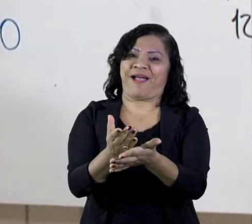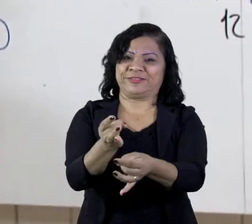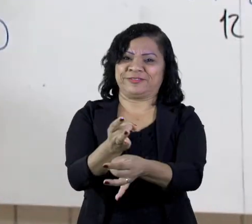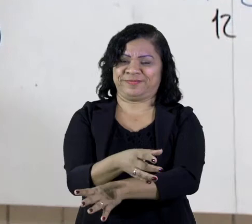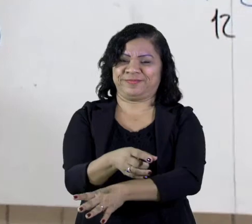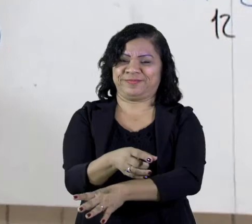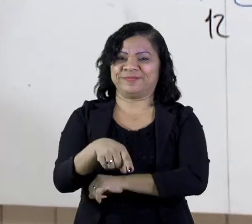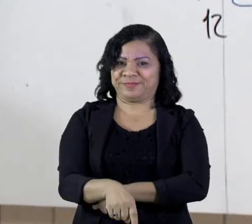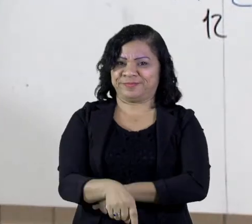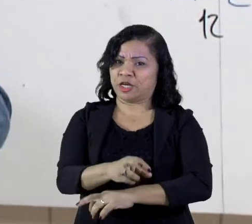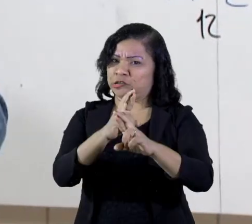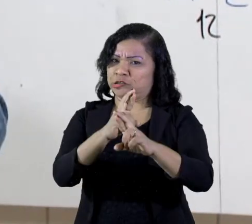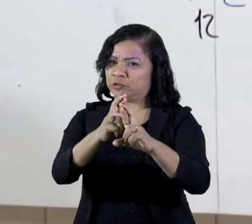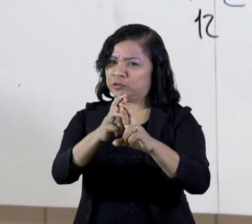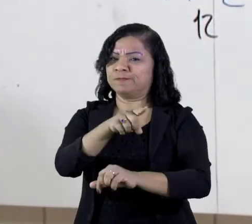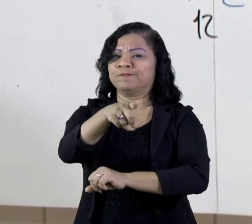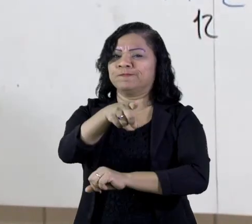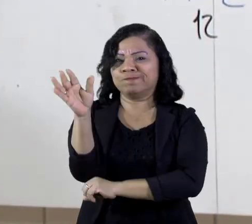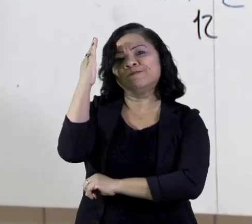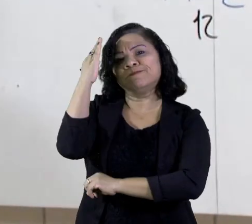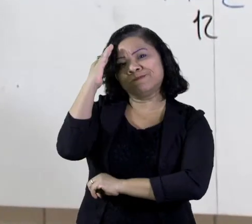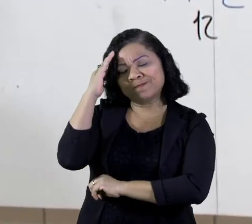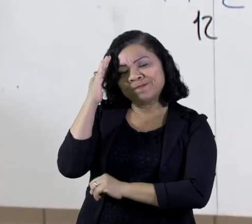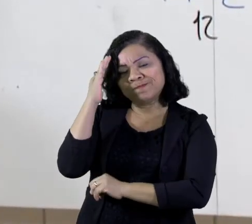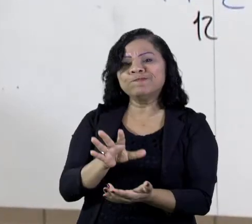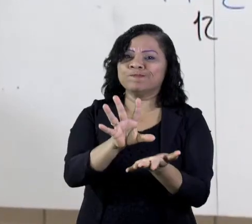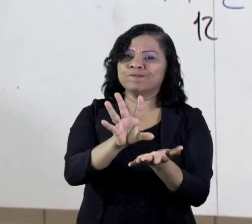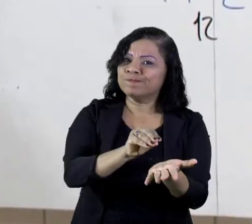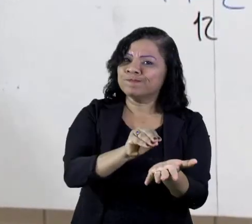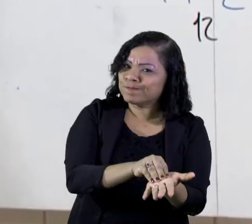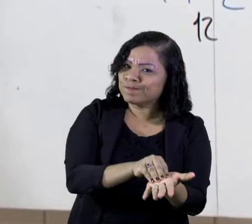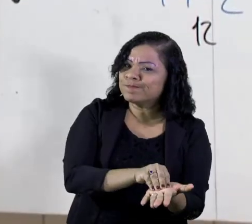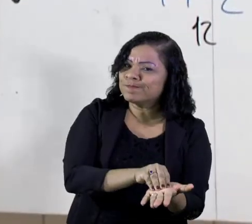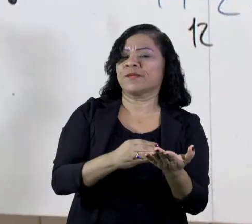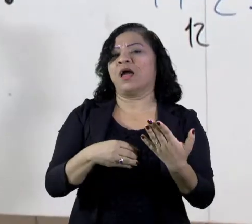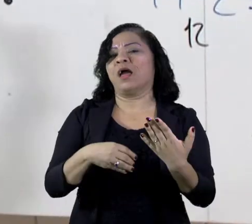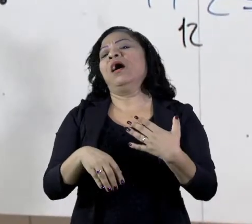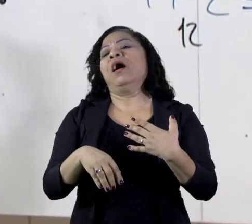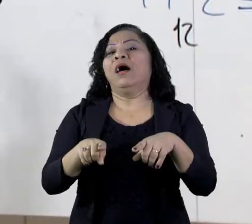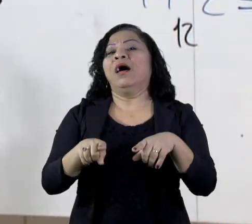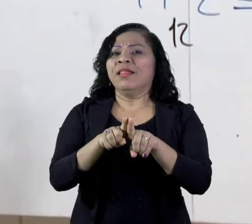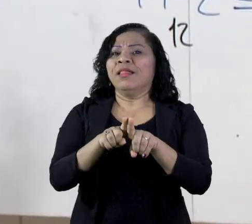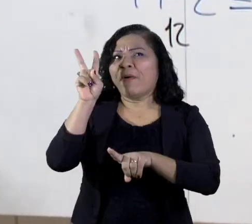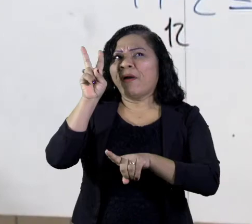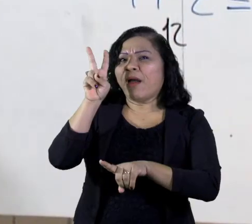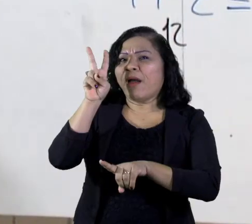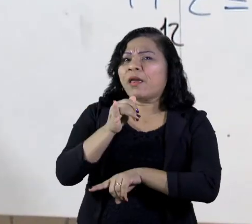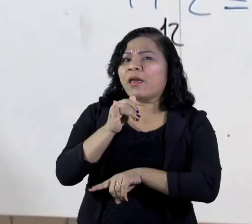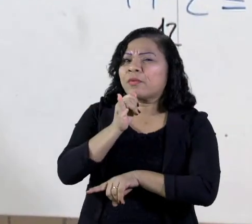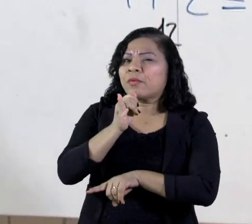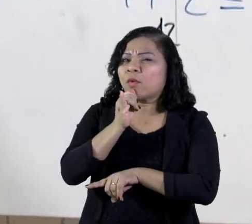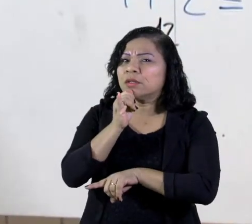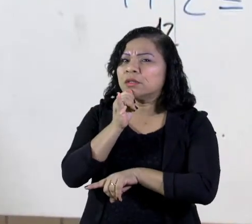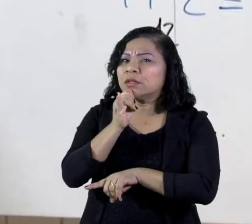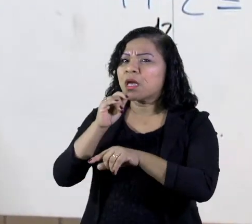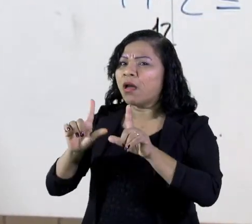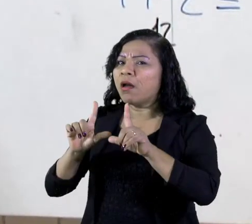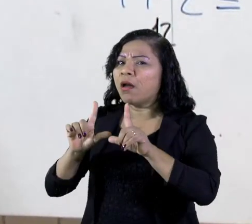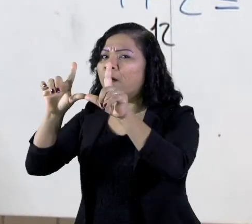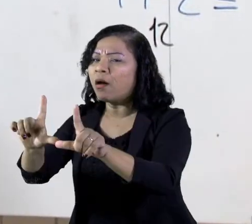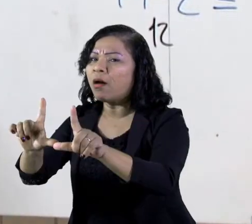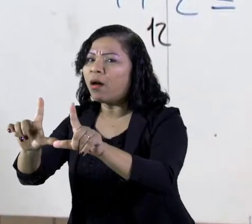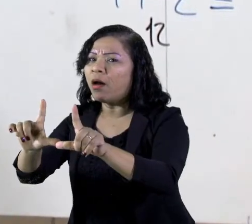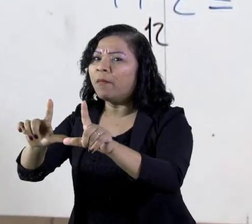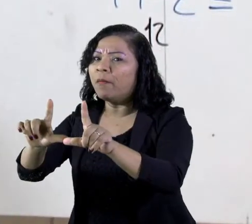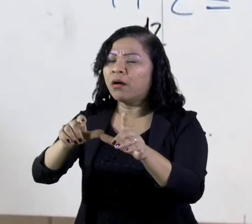tenha compreendido, espero que você tenha anotado. E, olha, lembra do exemplo que eu dei aqui no quadro? Maneiras diferentes de eu escrever